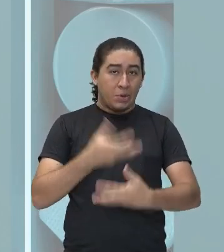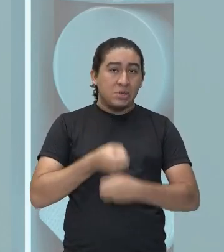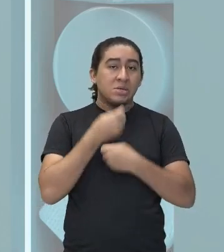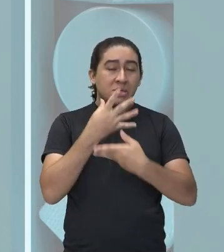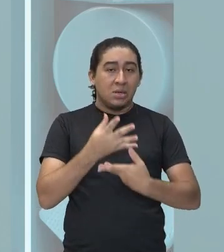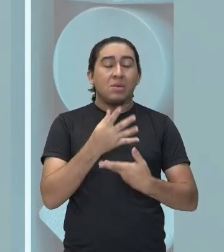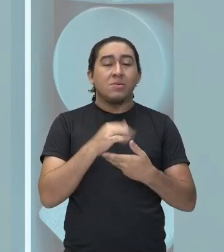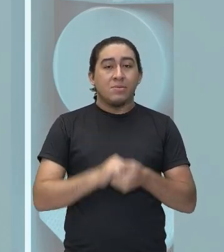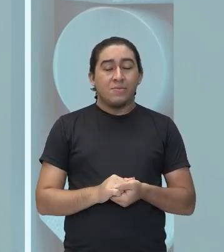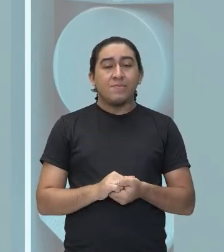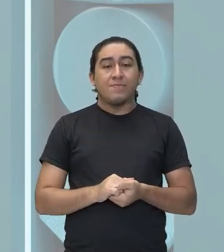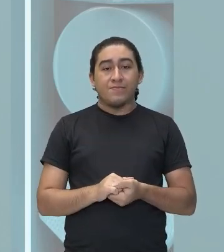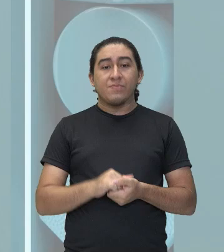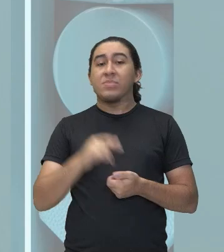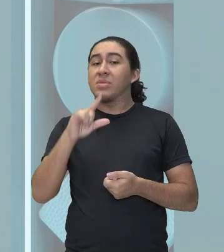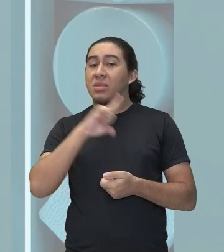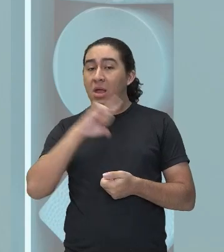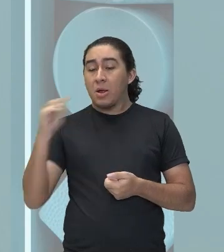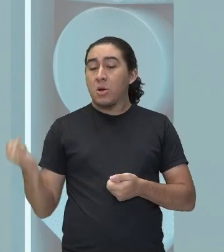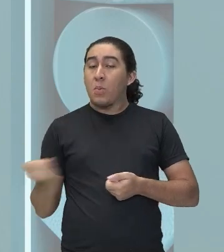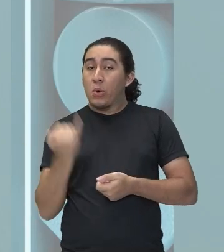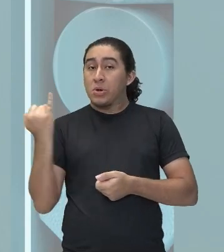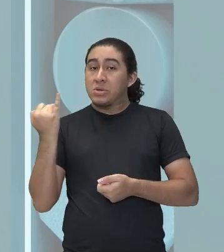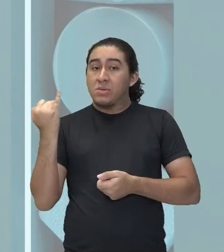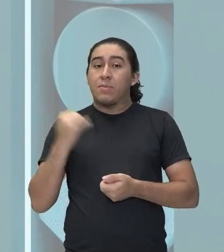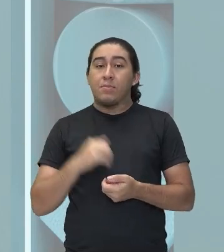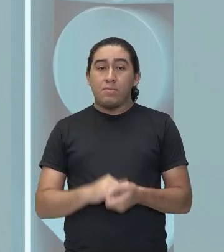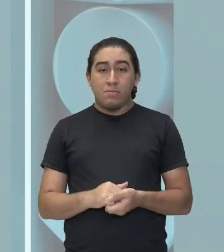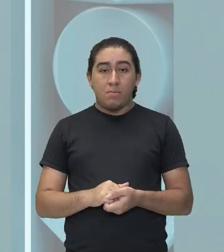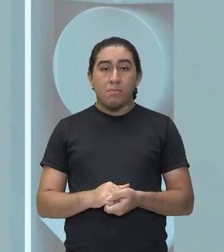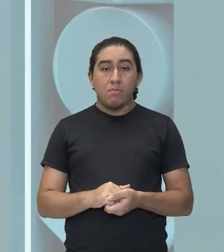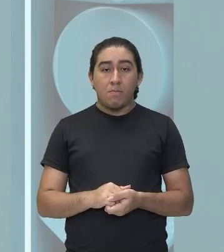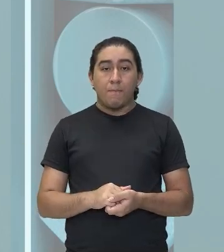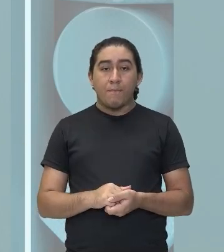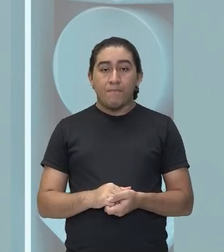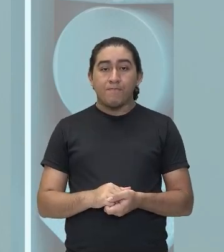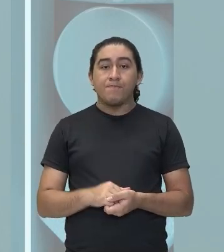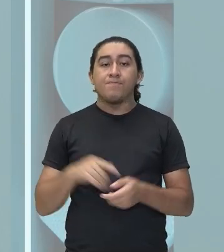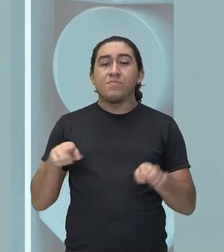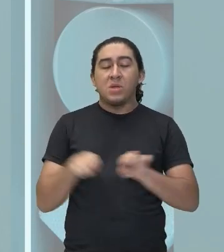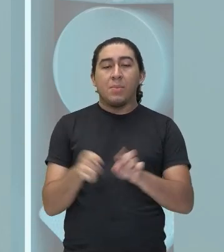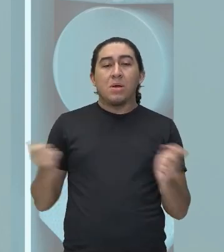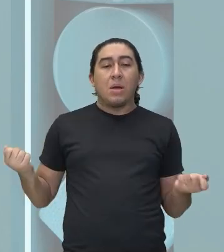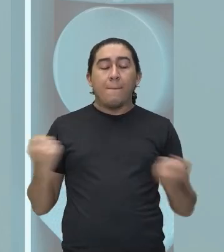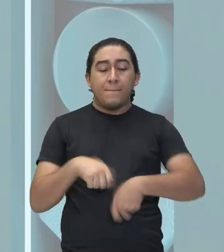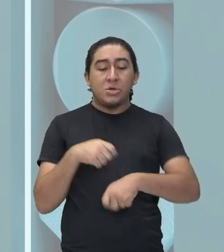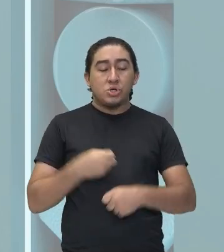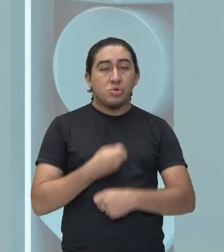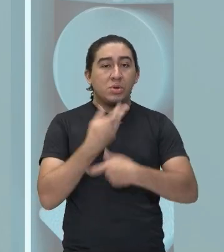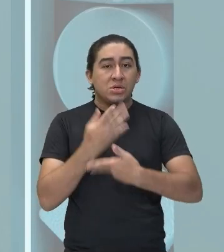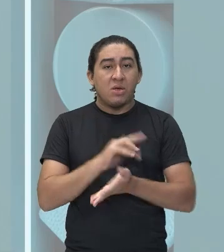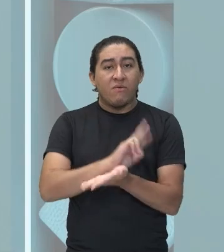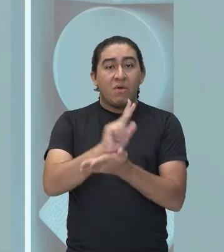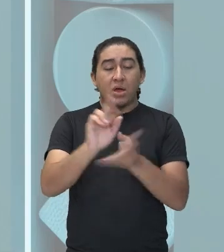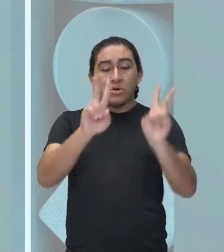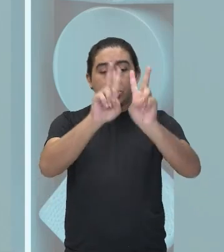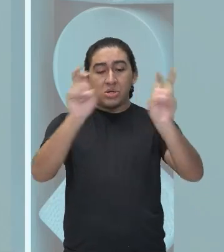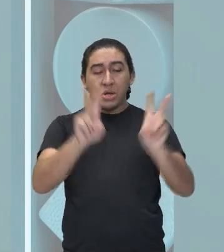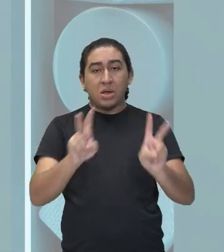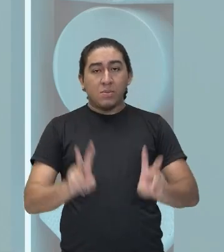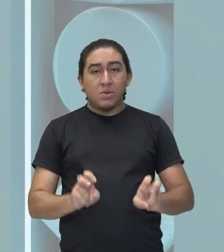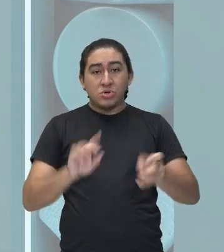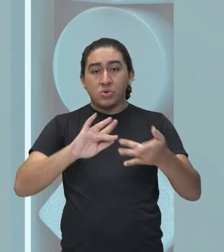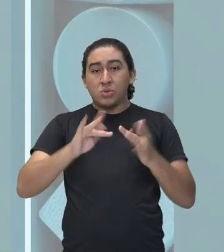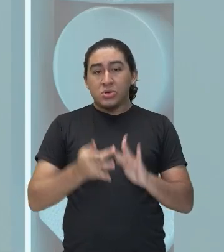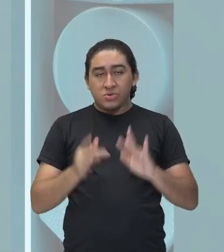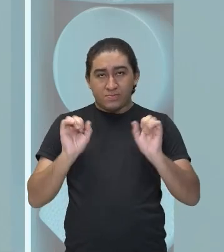é extremamente significativa e que será capaz de expressar muitas questões